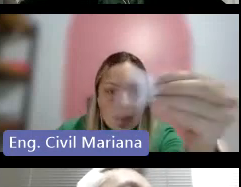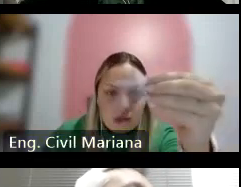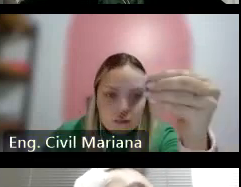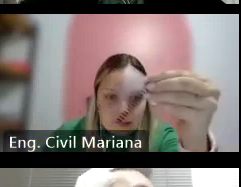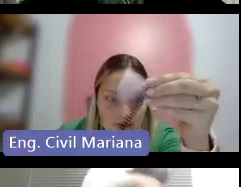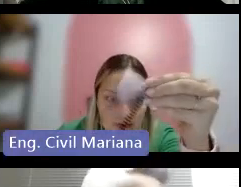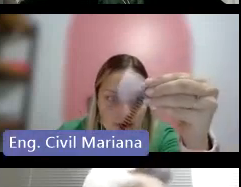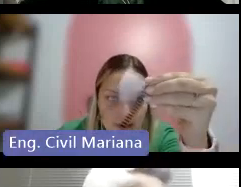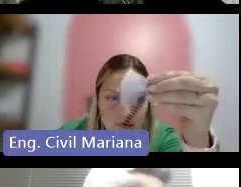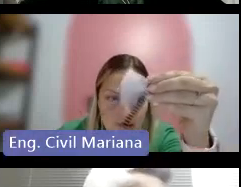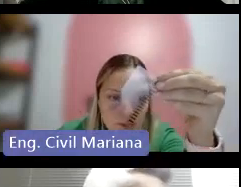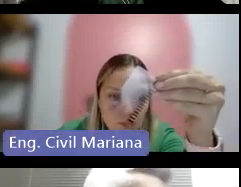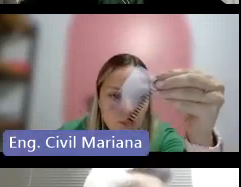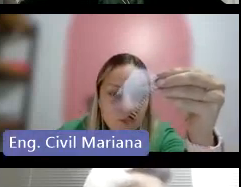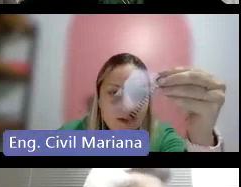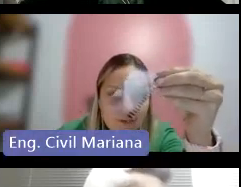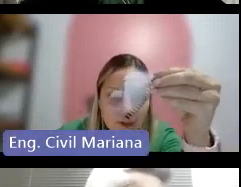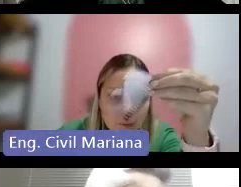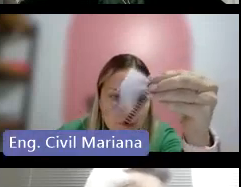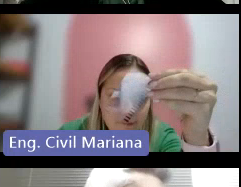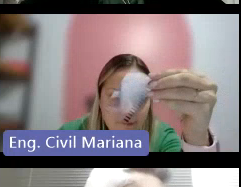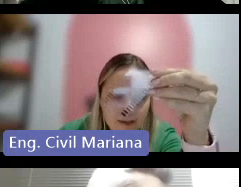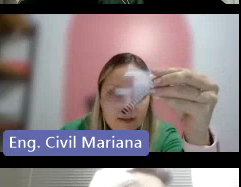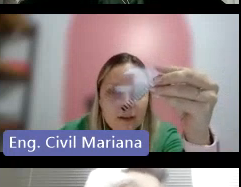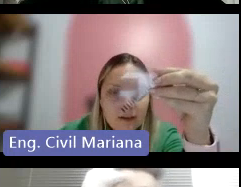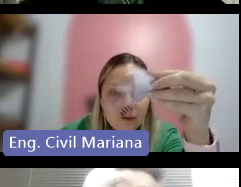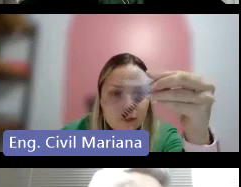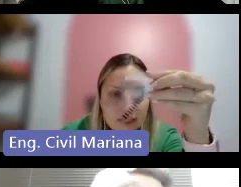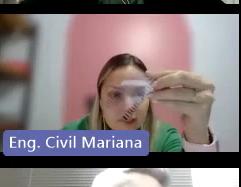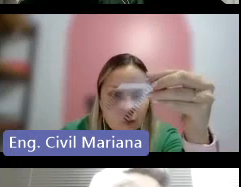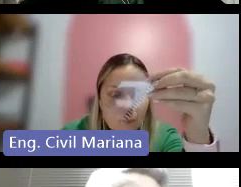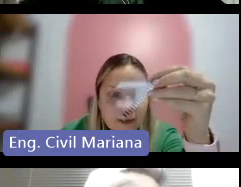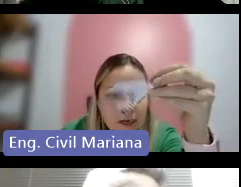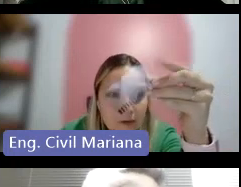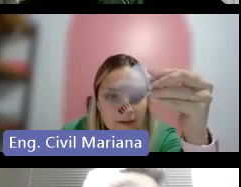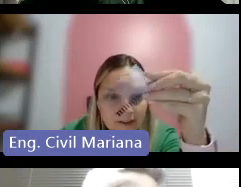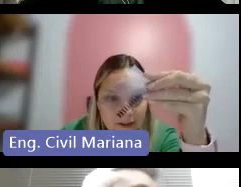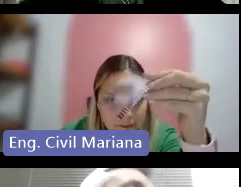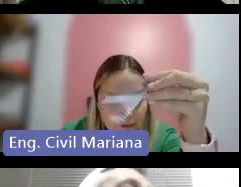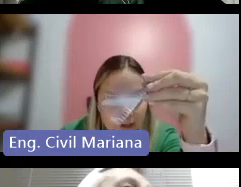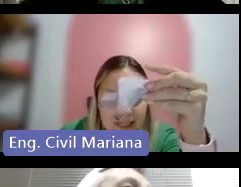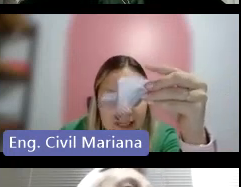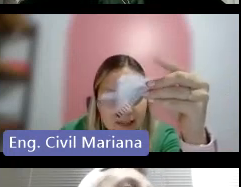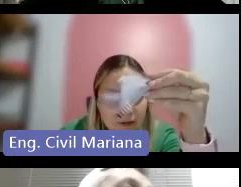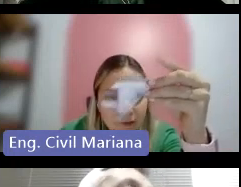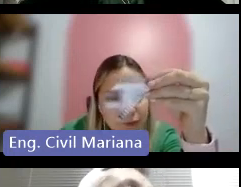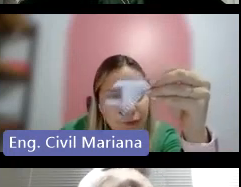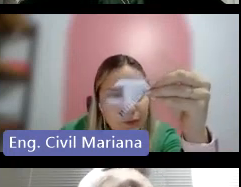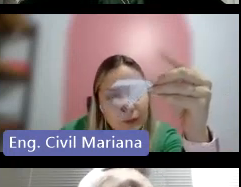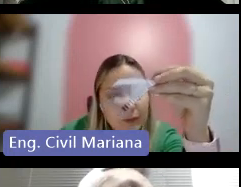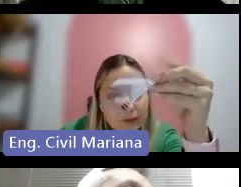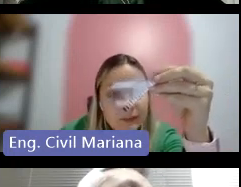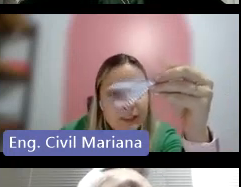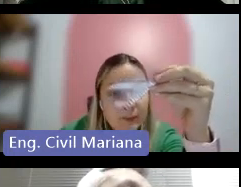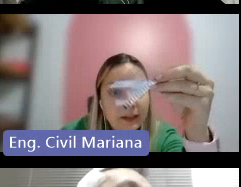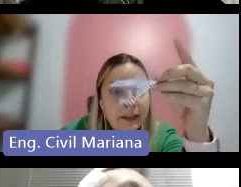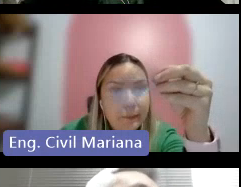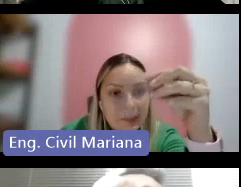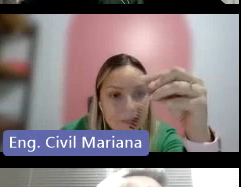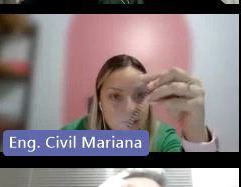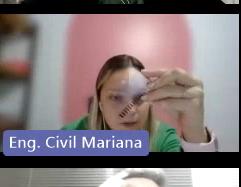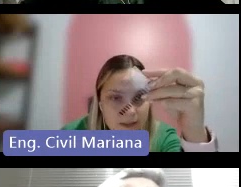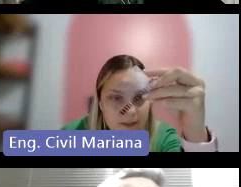Mas, se a Ana e o Rafael me permitem, eu gostaria de compartilhar um arquivo que tem o fissurômetro que